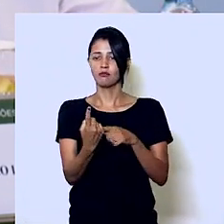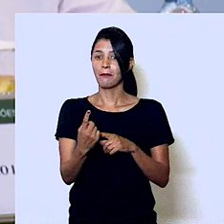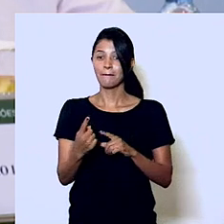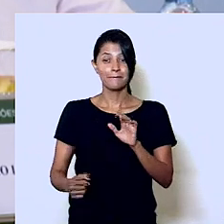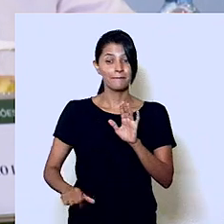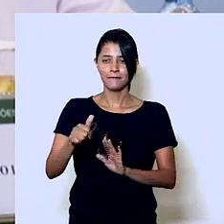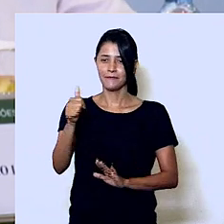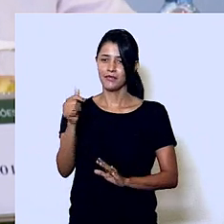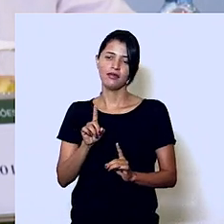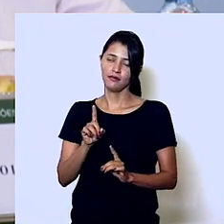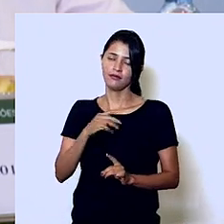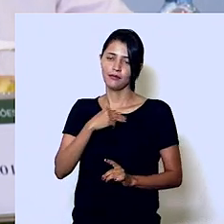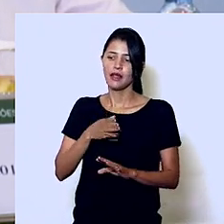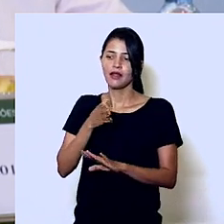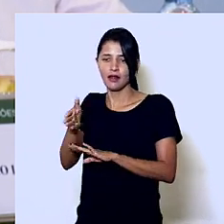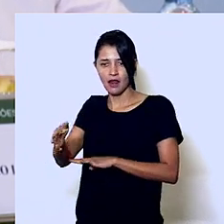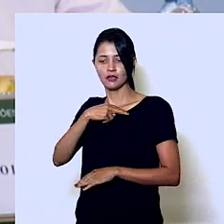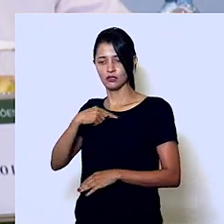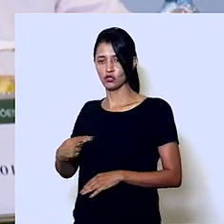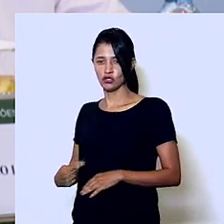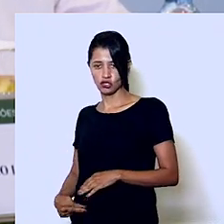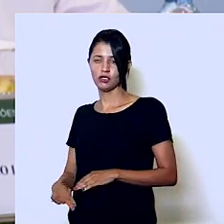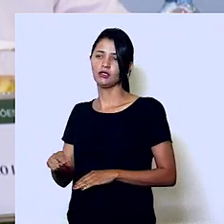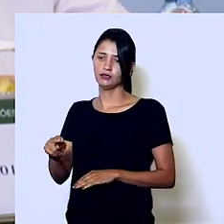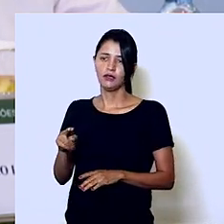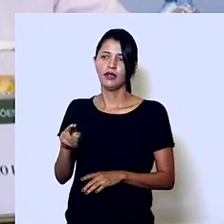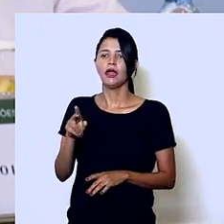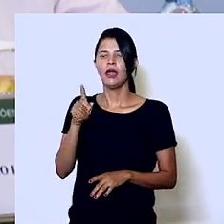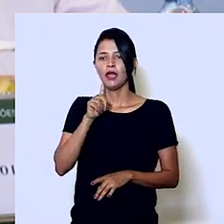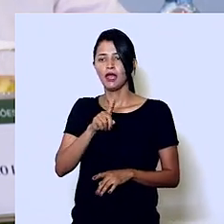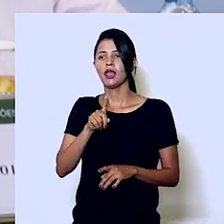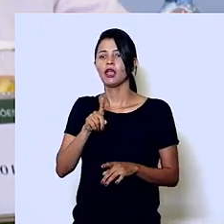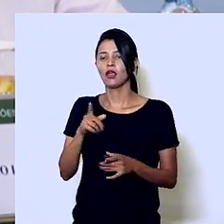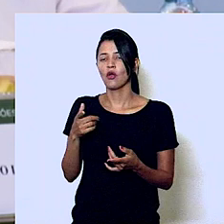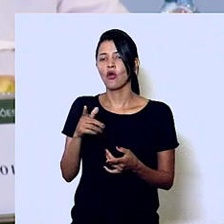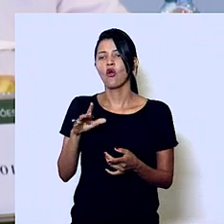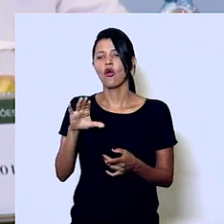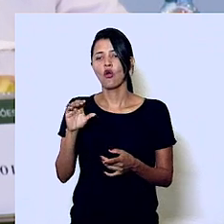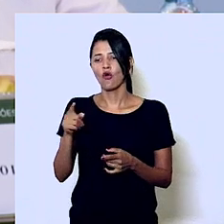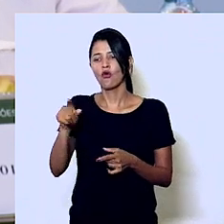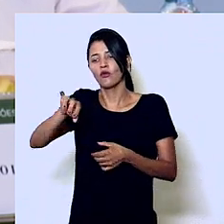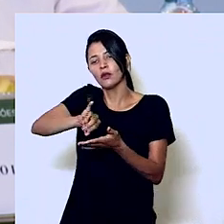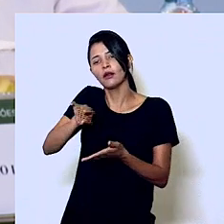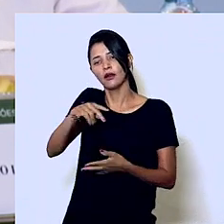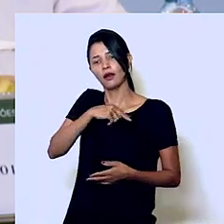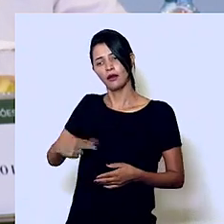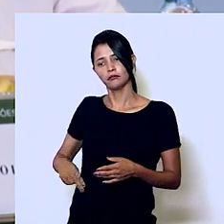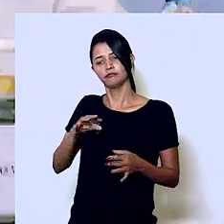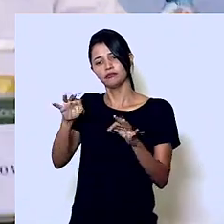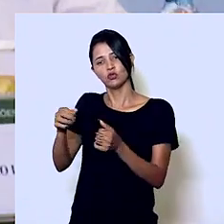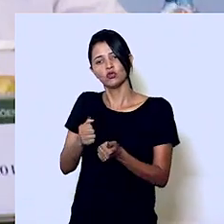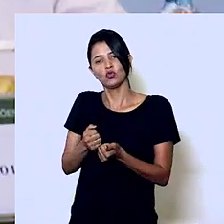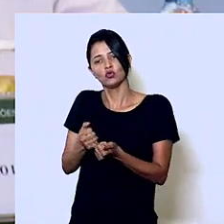da China. E o Geraldo, lá de Hong Kong, acompanhou na qualidade de assessor com passaporte comum. Tudo acertado,